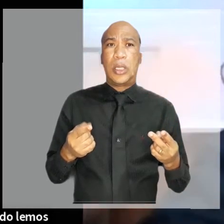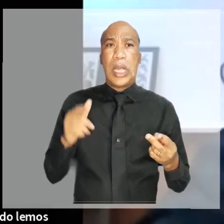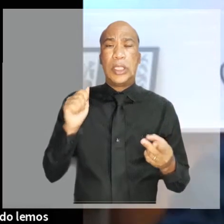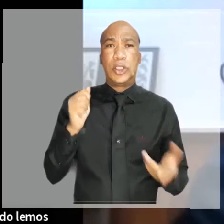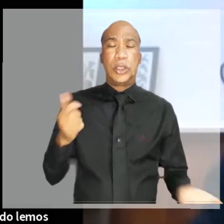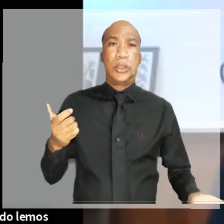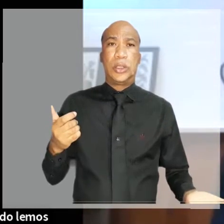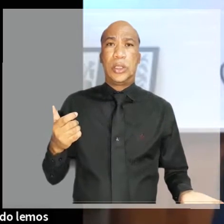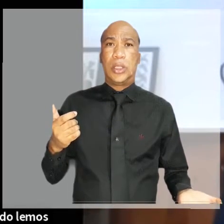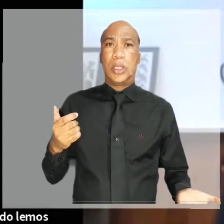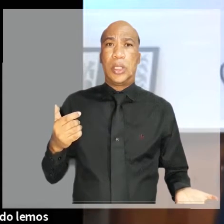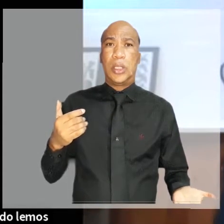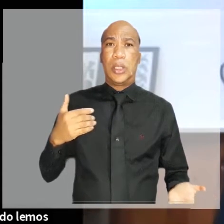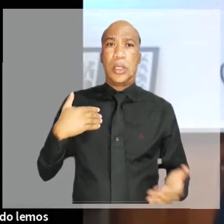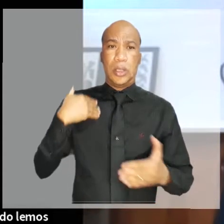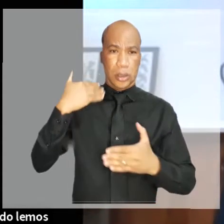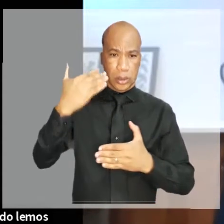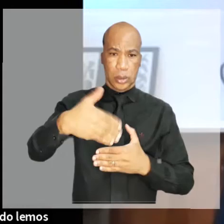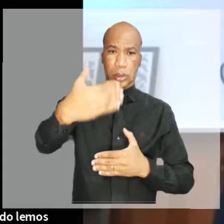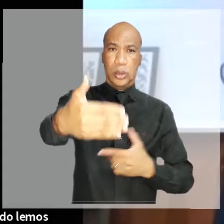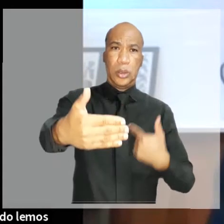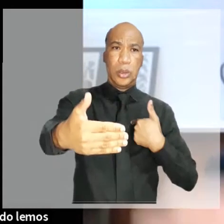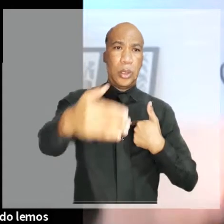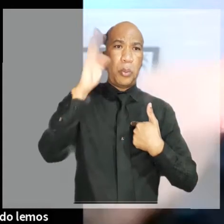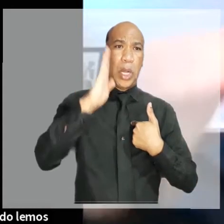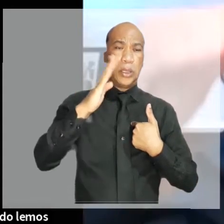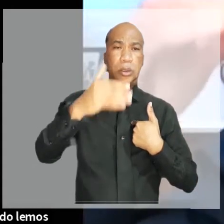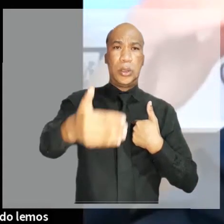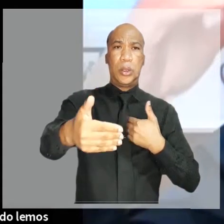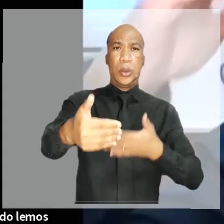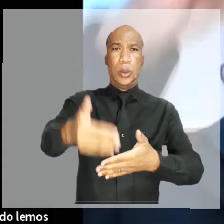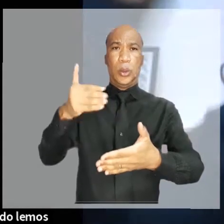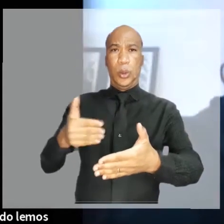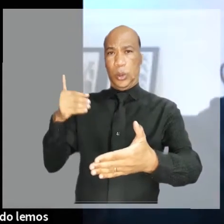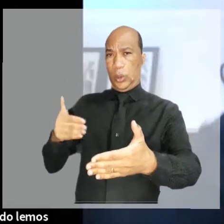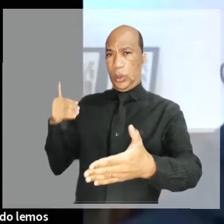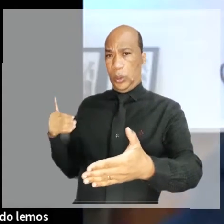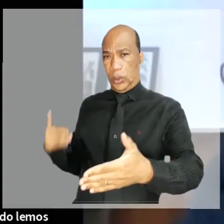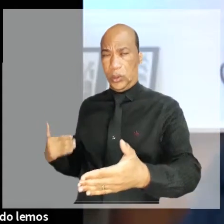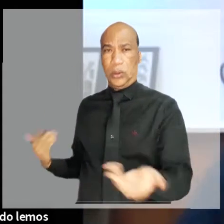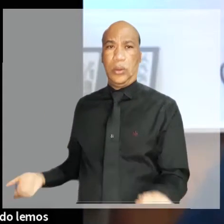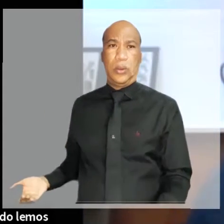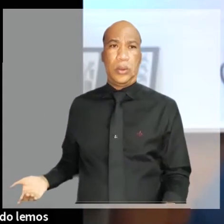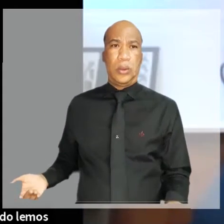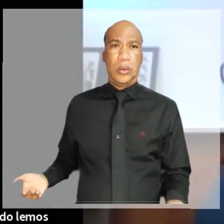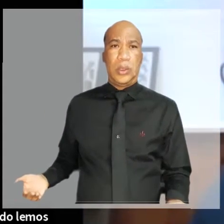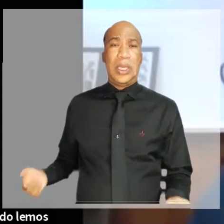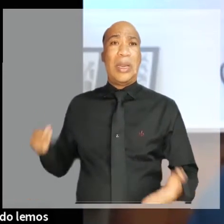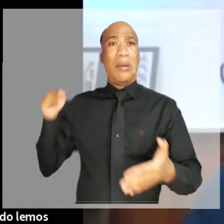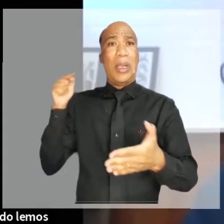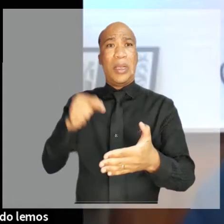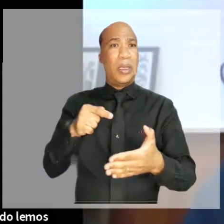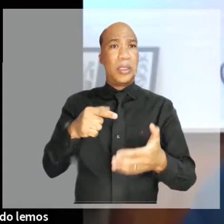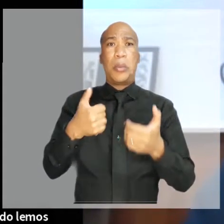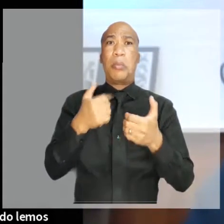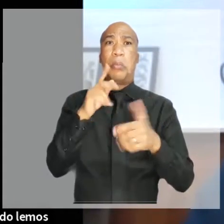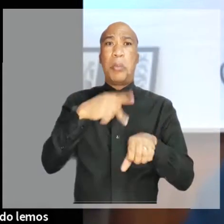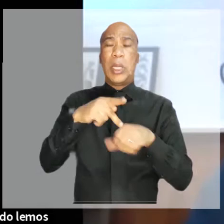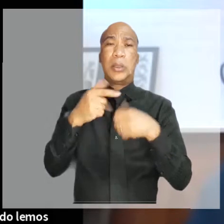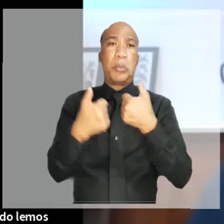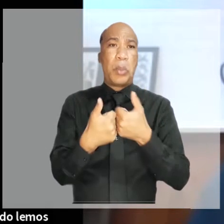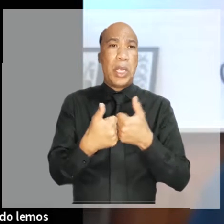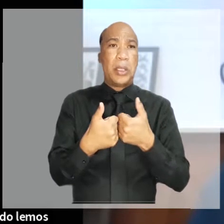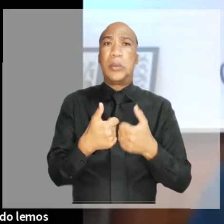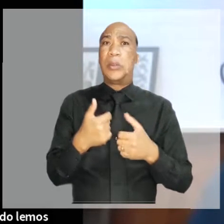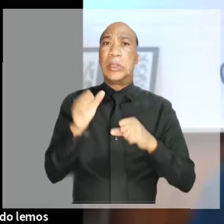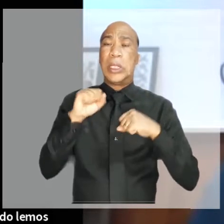artificial. Todos esses países vizinhos a gente estão superiores hoje no índice de